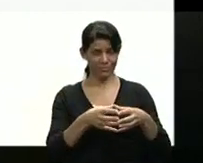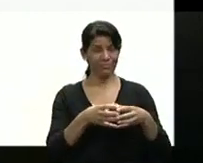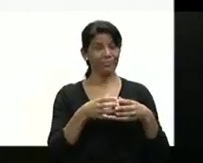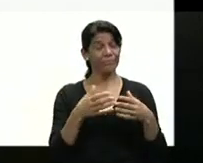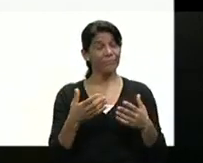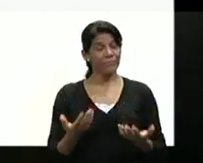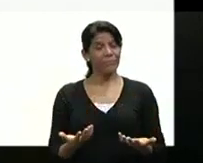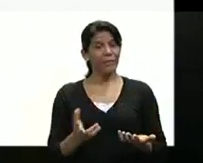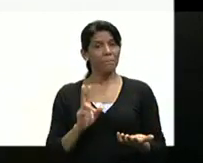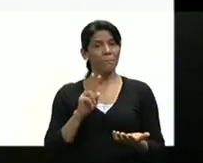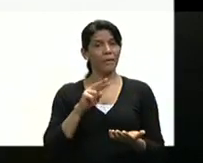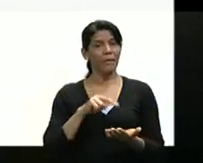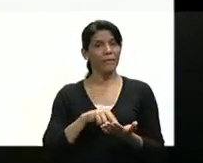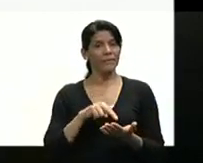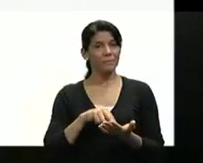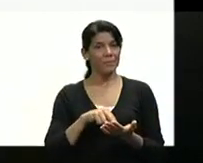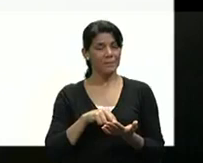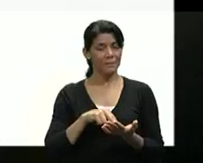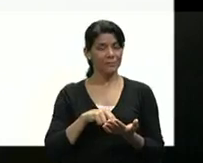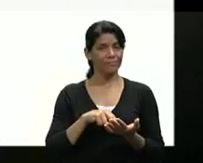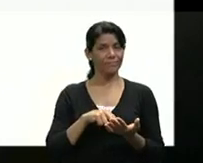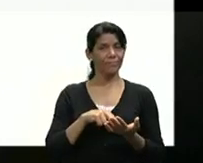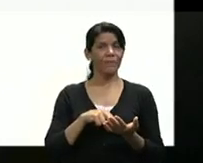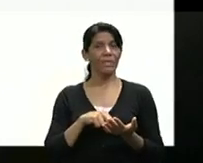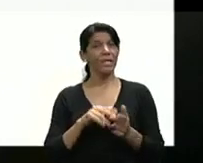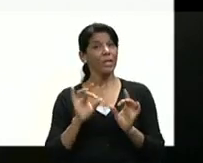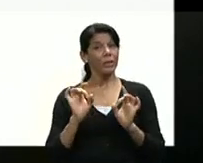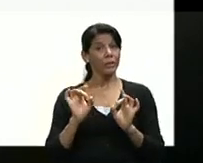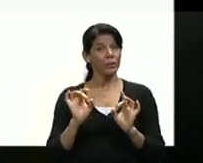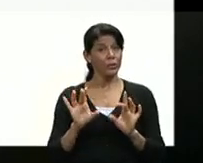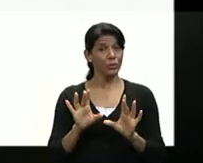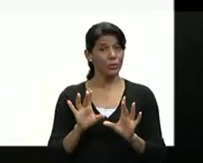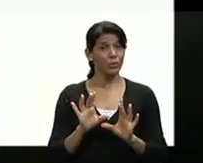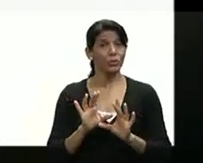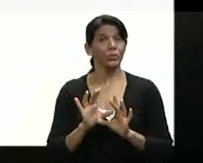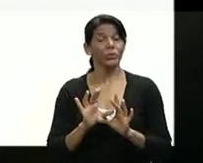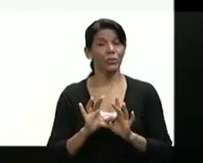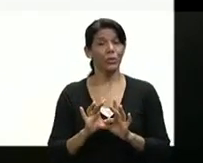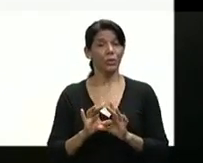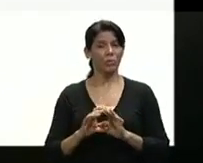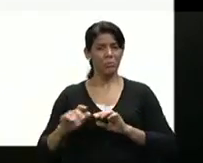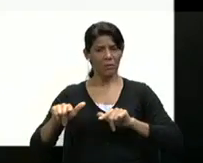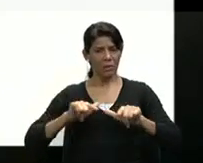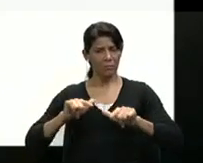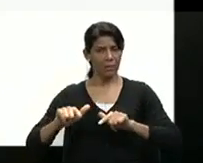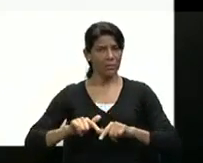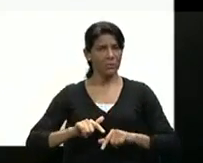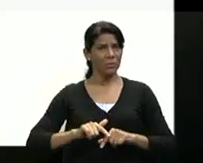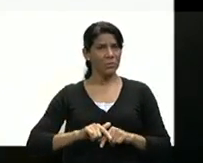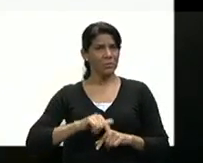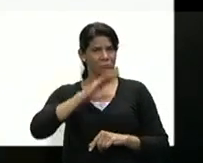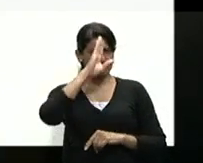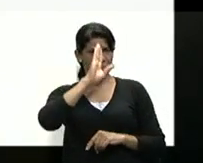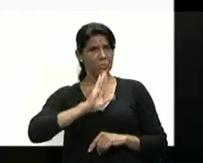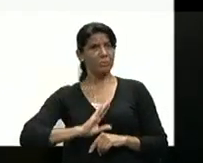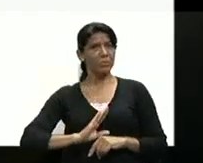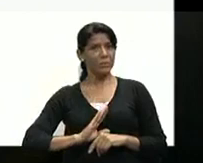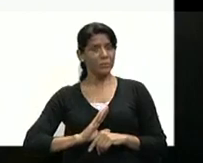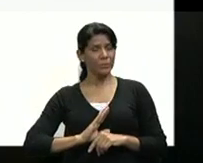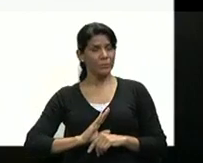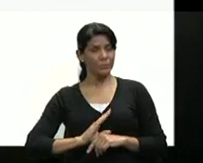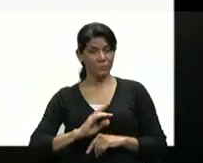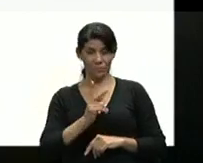a atuação nesse mercado de trabalho seria somente como servidor público, né? Marta e